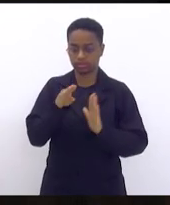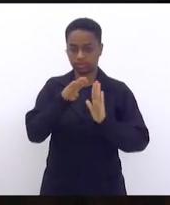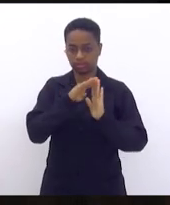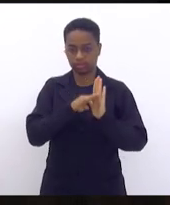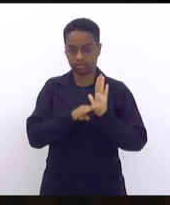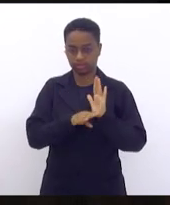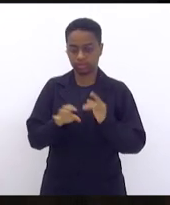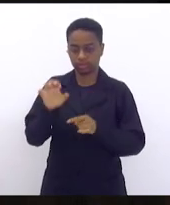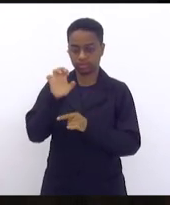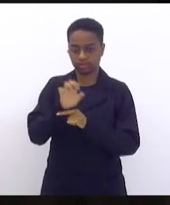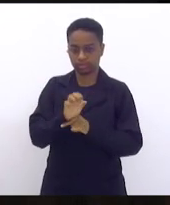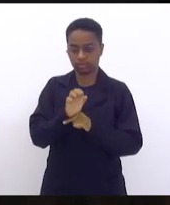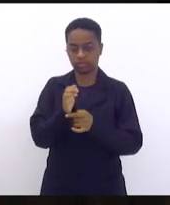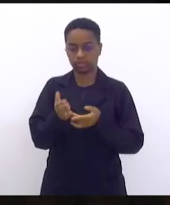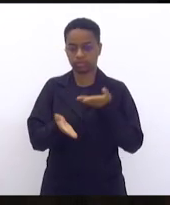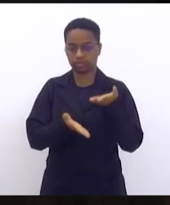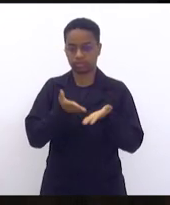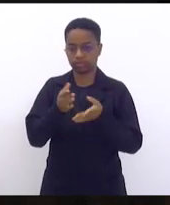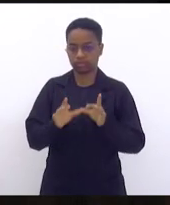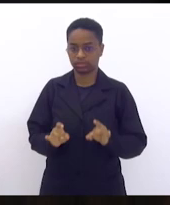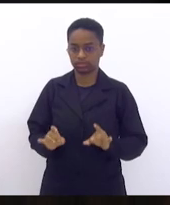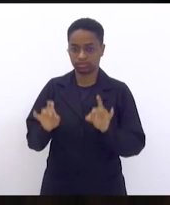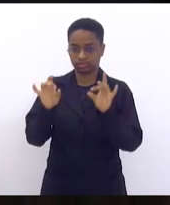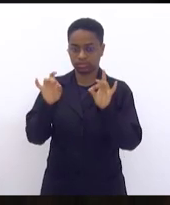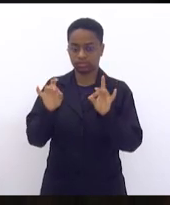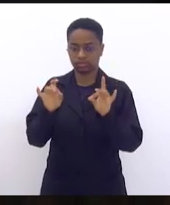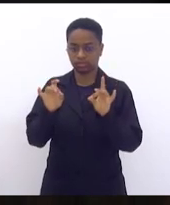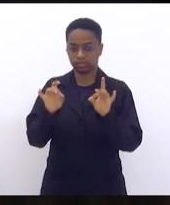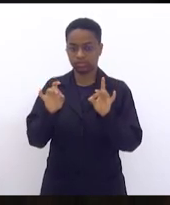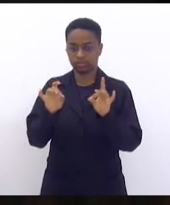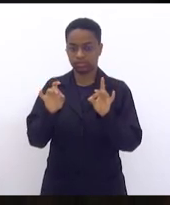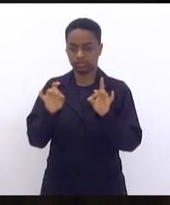Programa Estadual de Assistência Especializada em